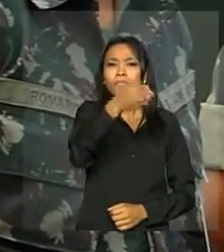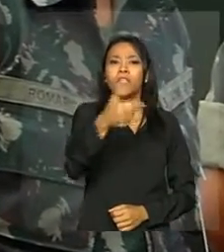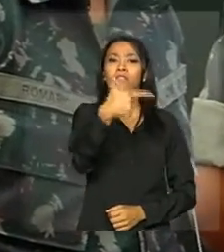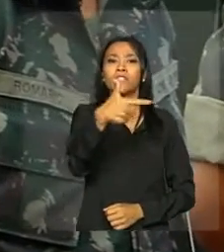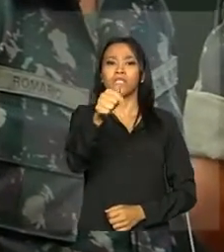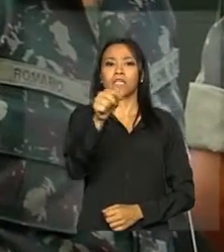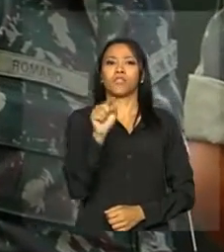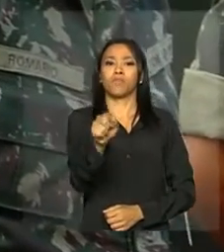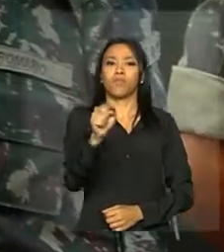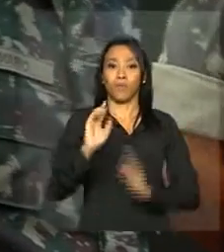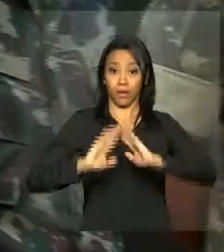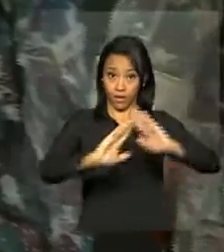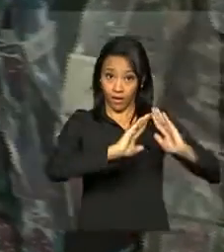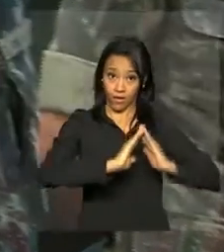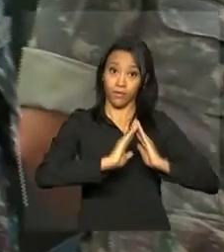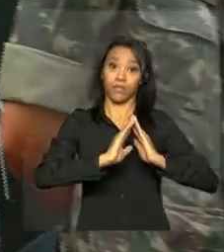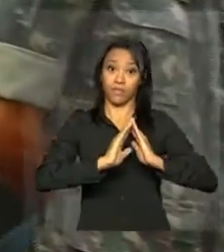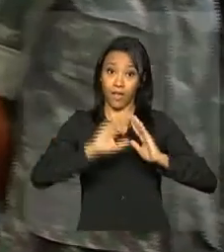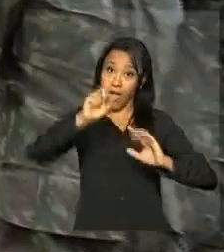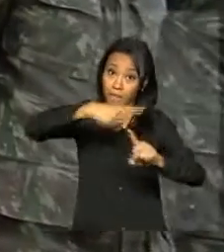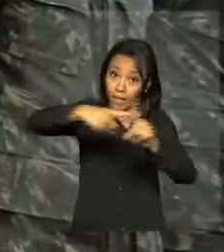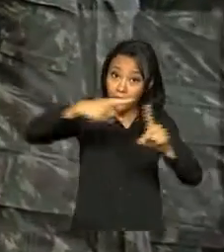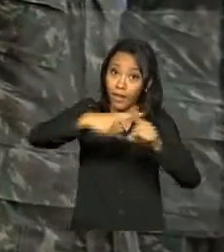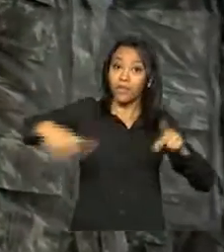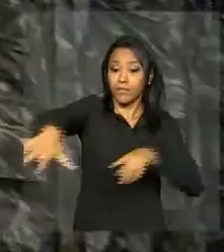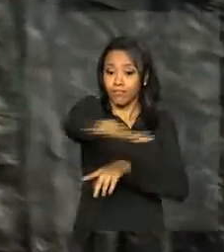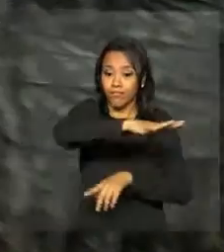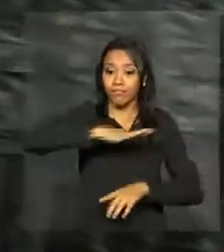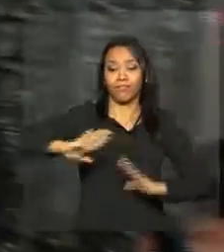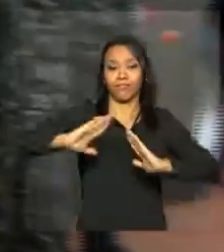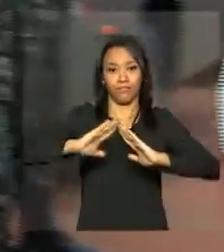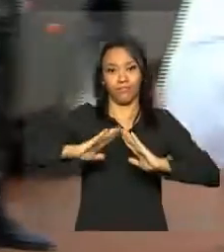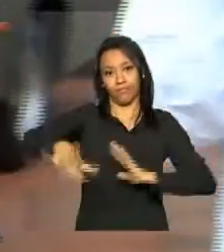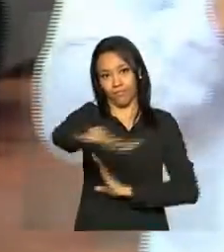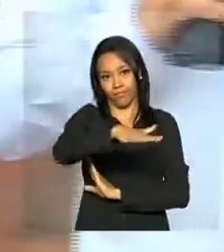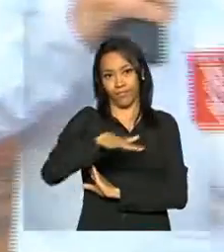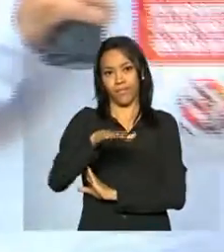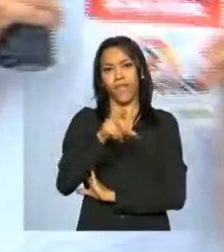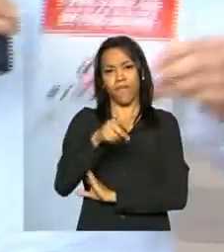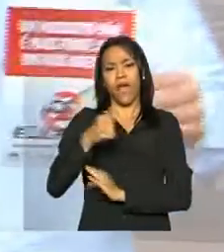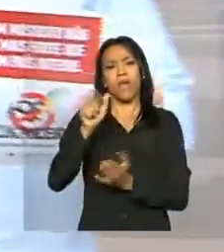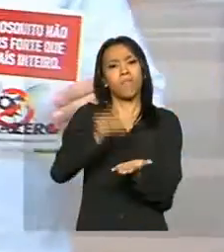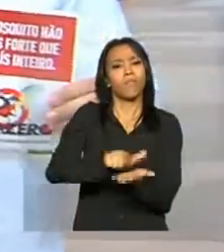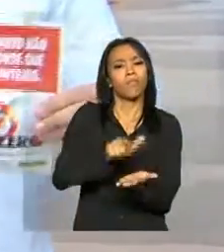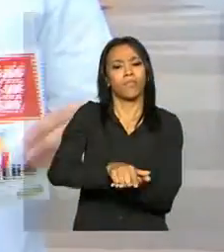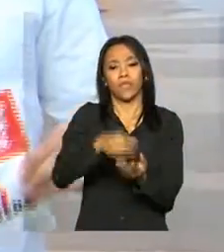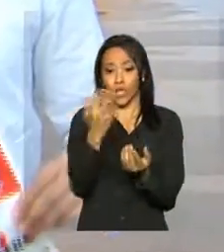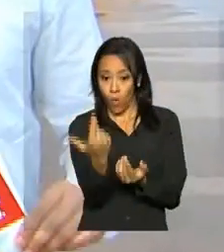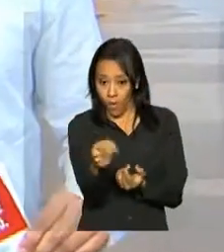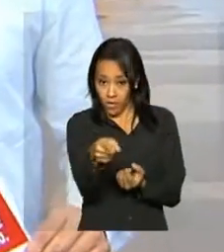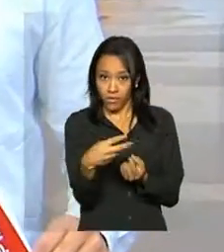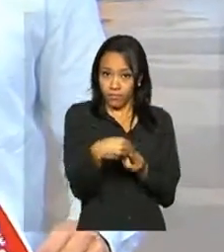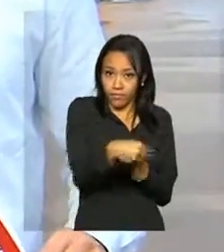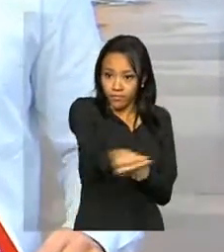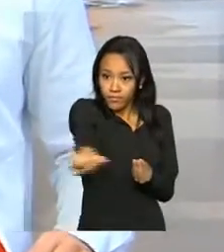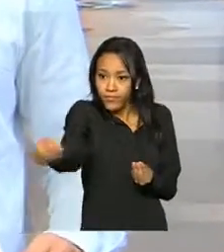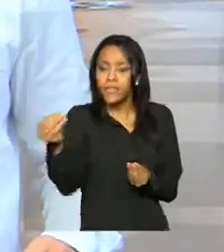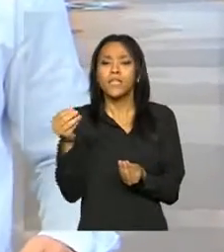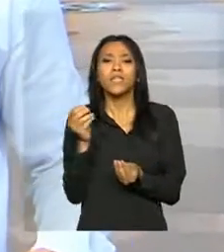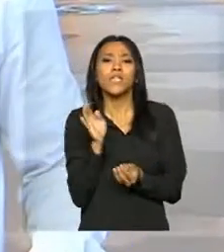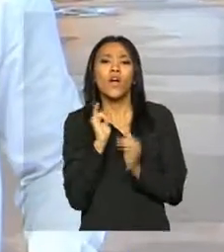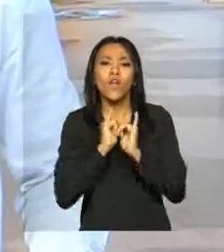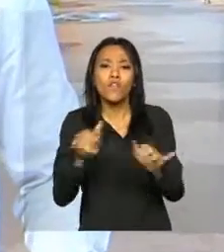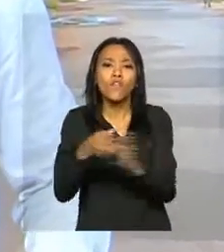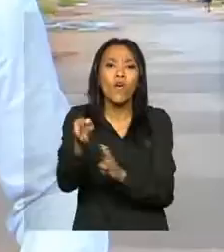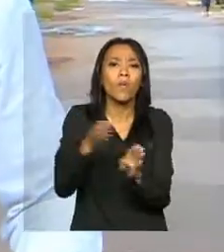domicílios rio corresponde a metade de todas as casas da cidade os agentes vão distribuir panfletos como e se informar a população sobre medidas